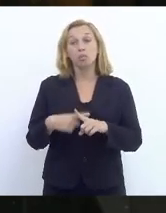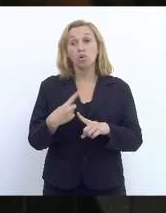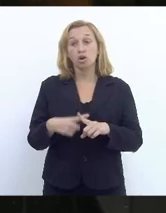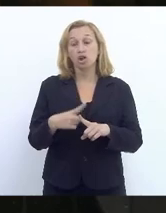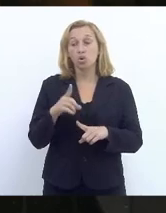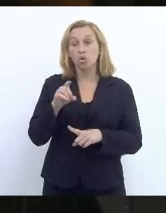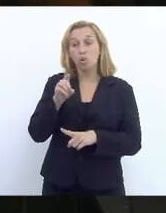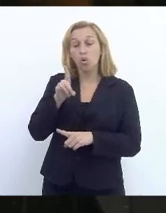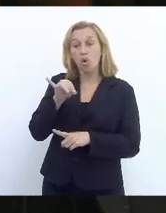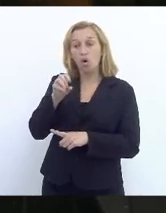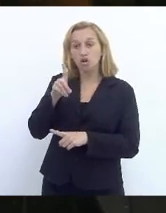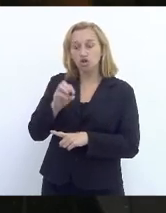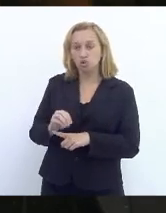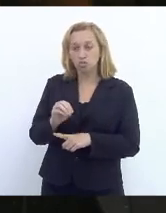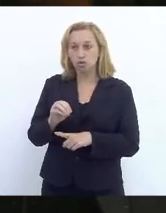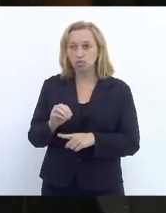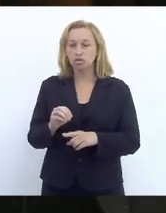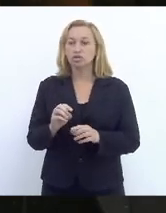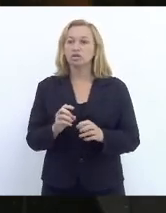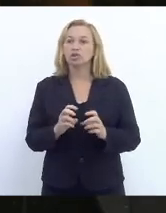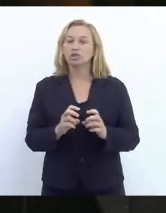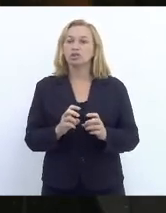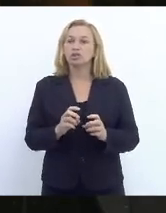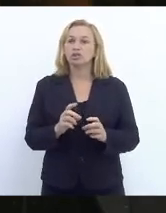todas as emissões